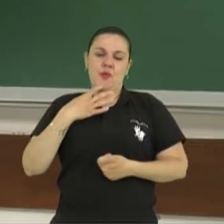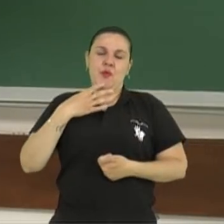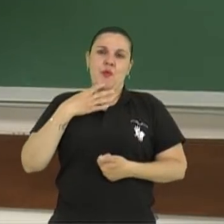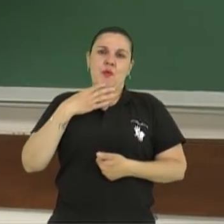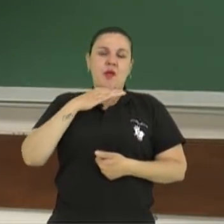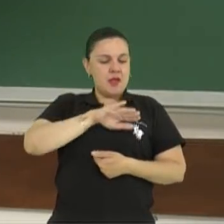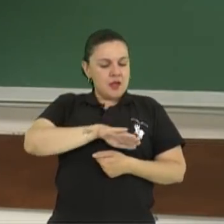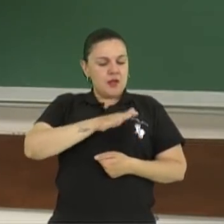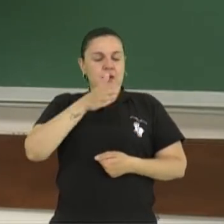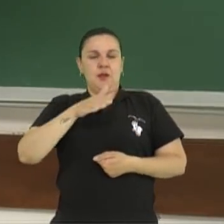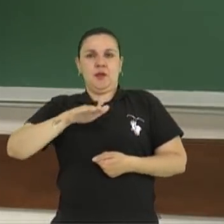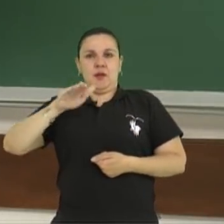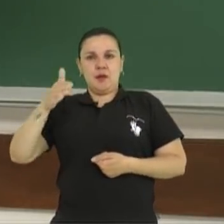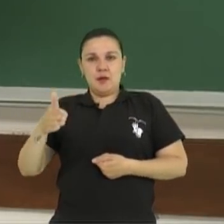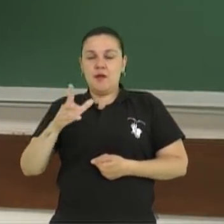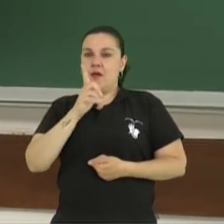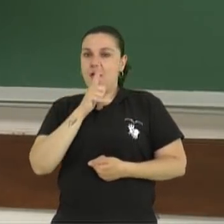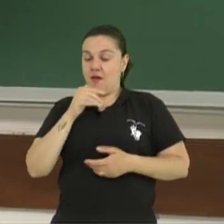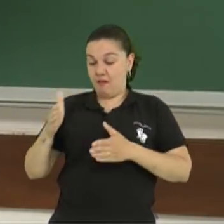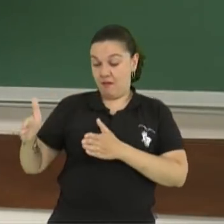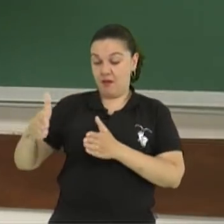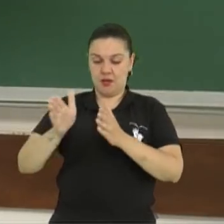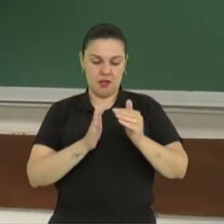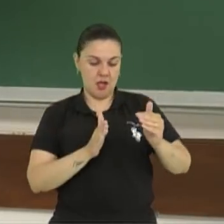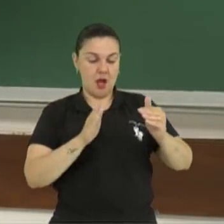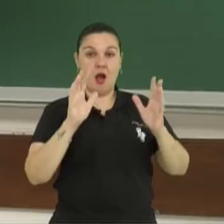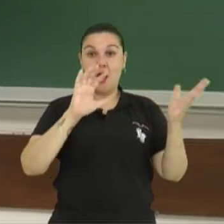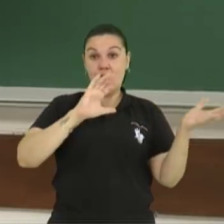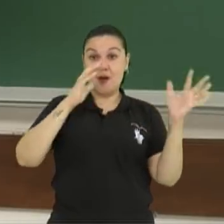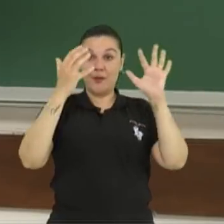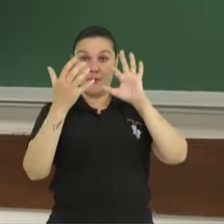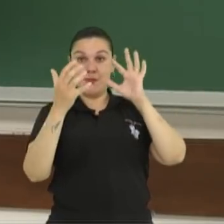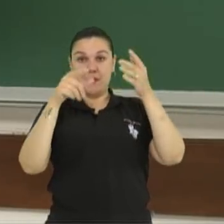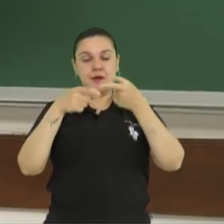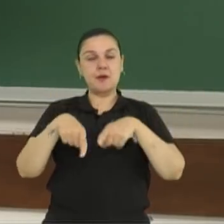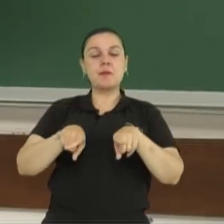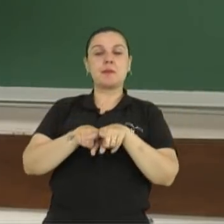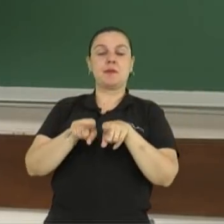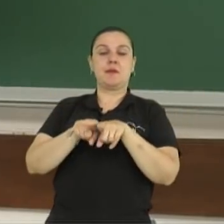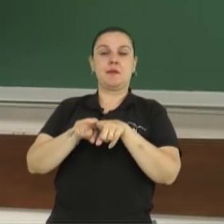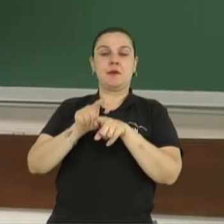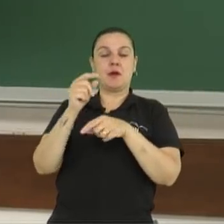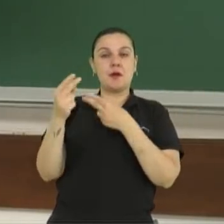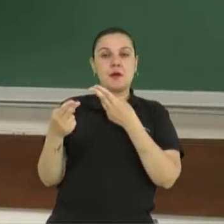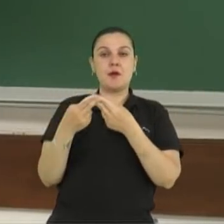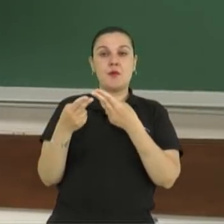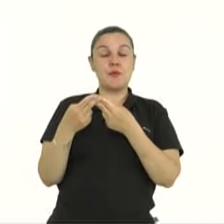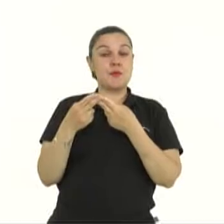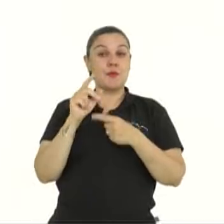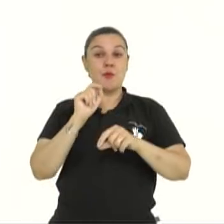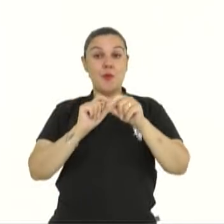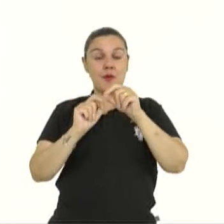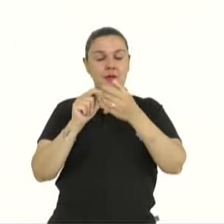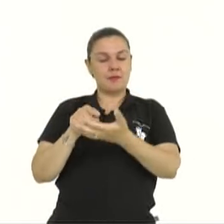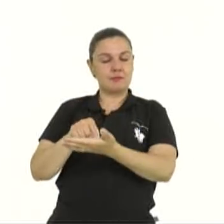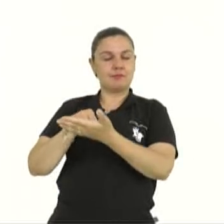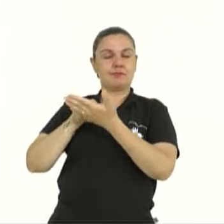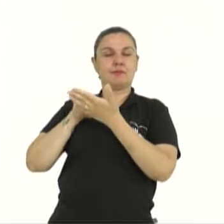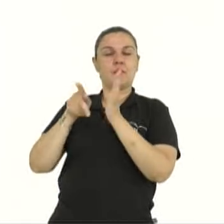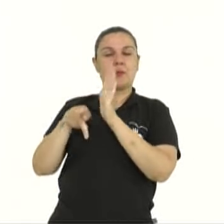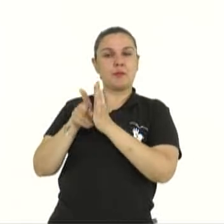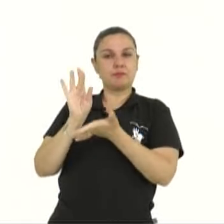o relevo, a hidrografia, o clima, a cartografia ela também é utilizada para ilustrar